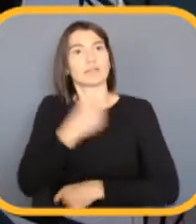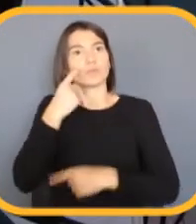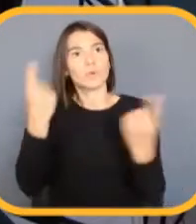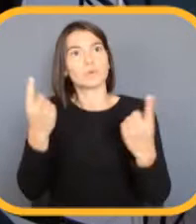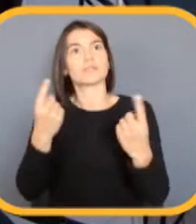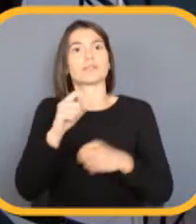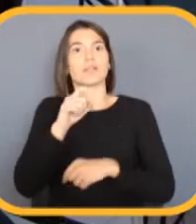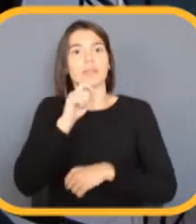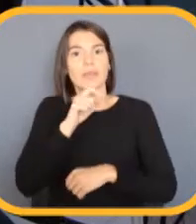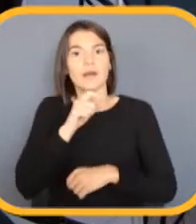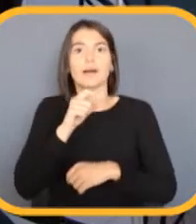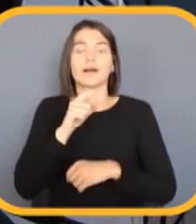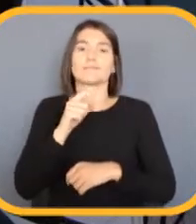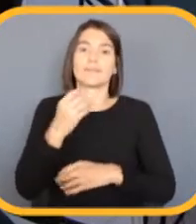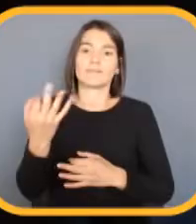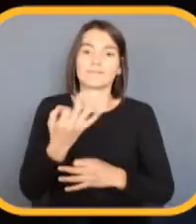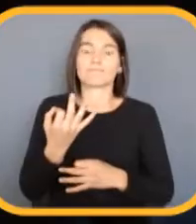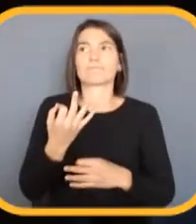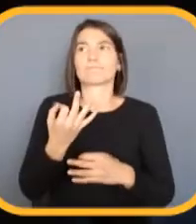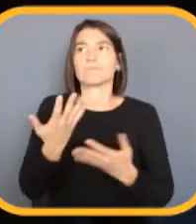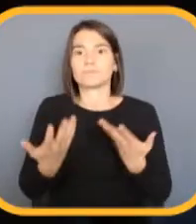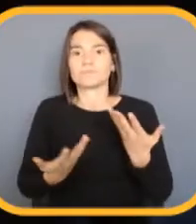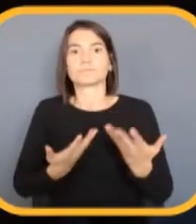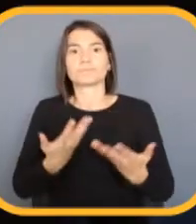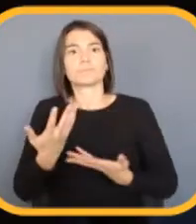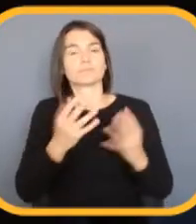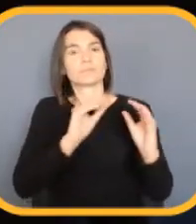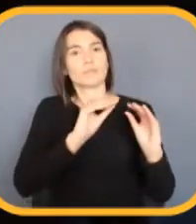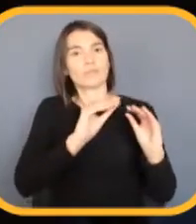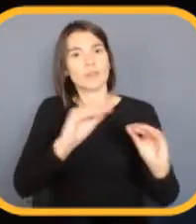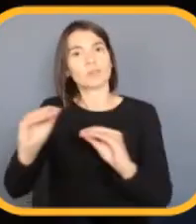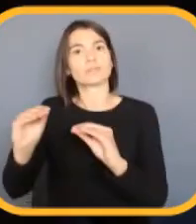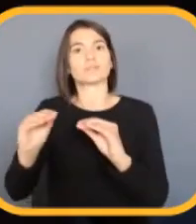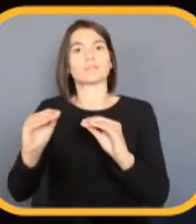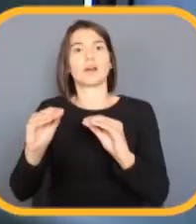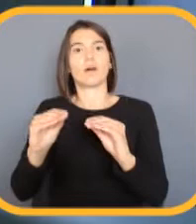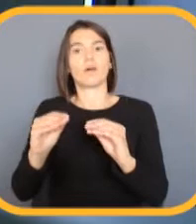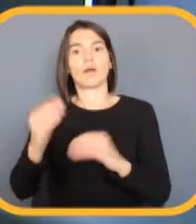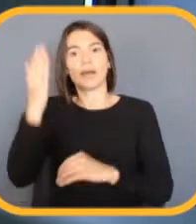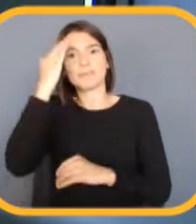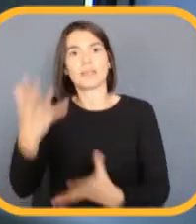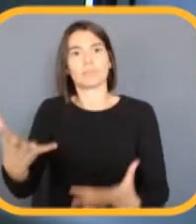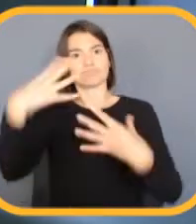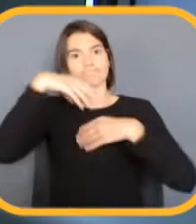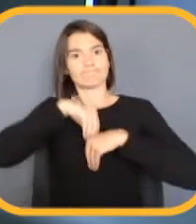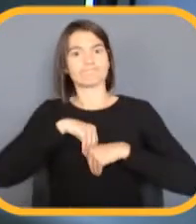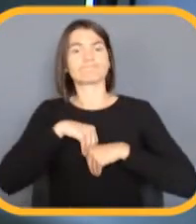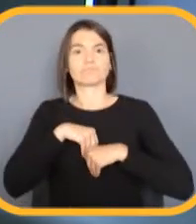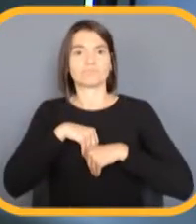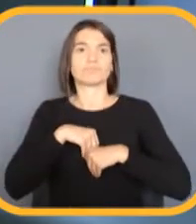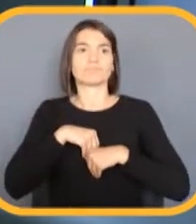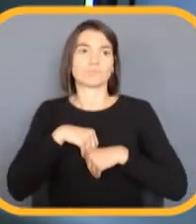públicas conseguirem fazer um programa de educação e de readquirimento de